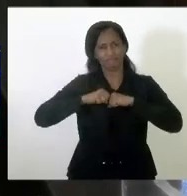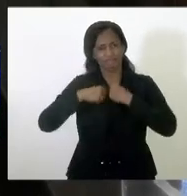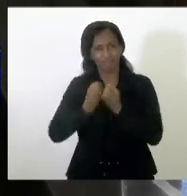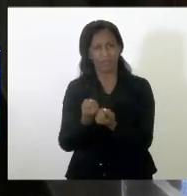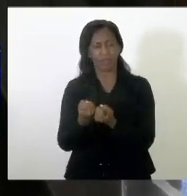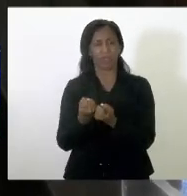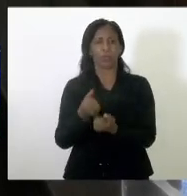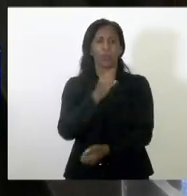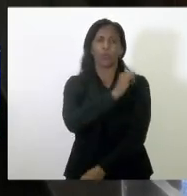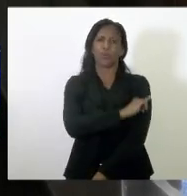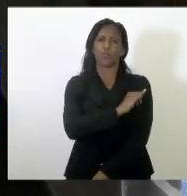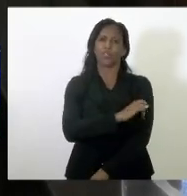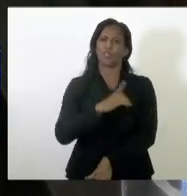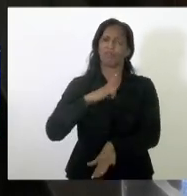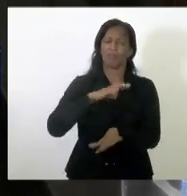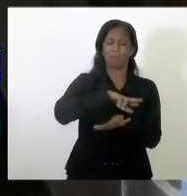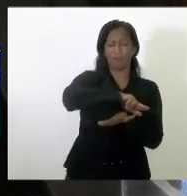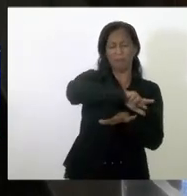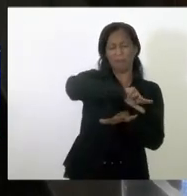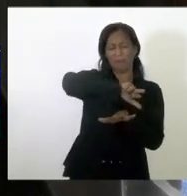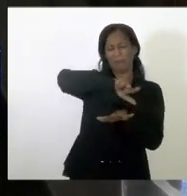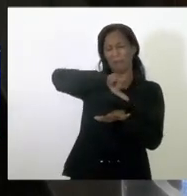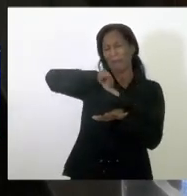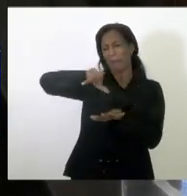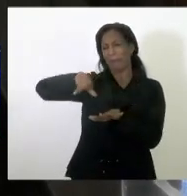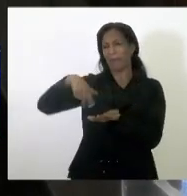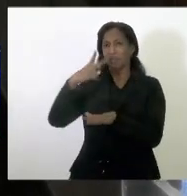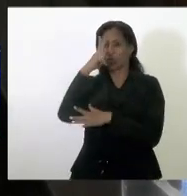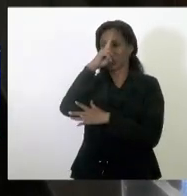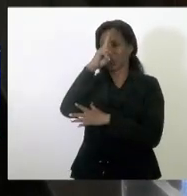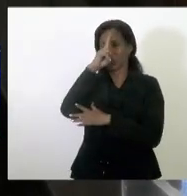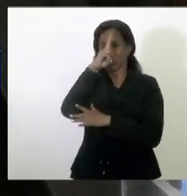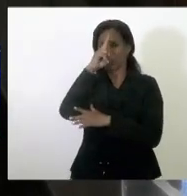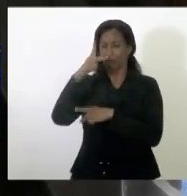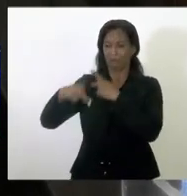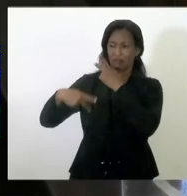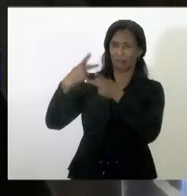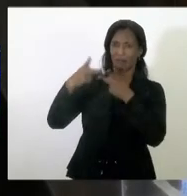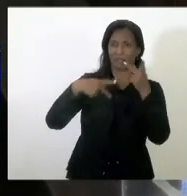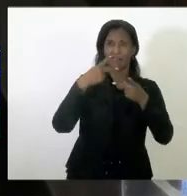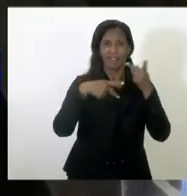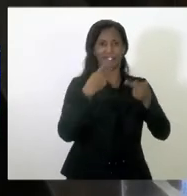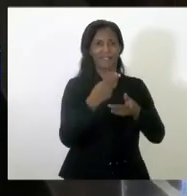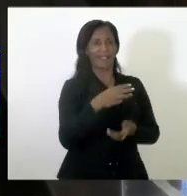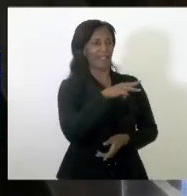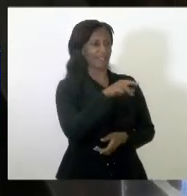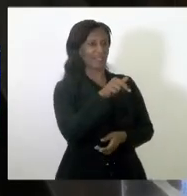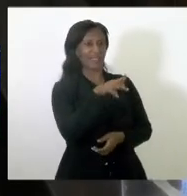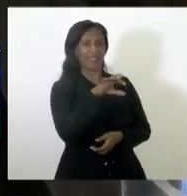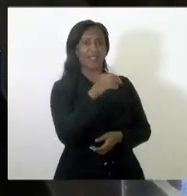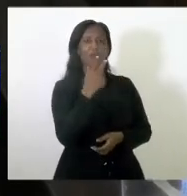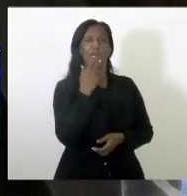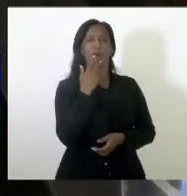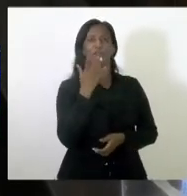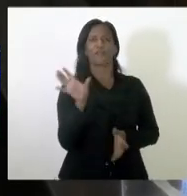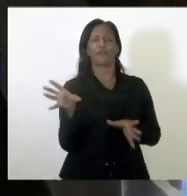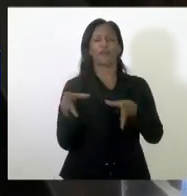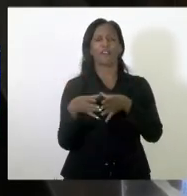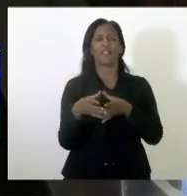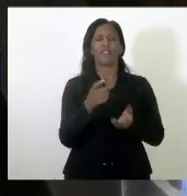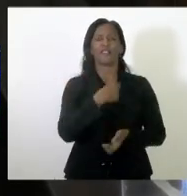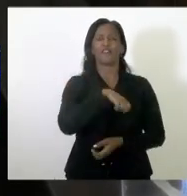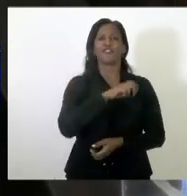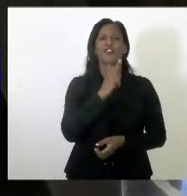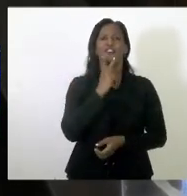tem uma série de historietas contadas por aí. Até o Mauro Osório me disse que a assessoria fiscal está pensando em lançar